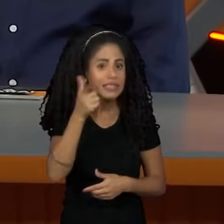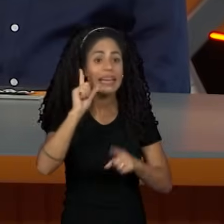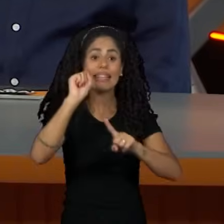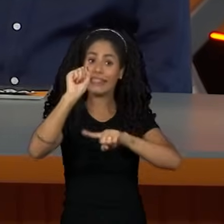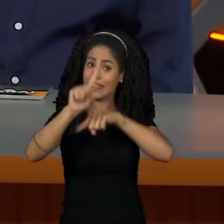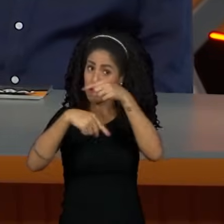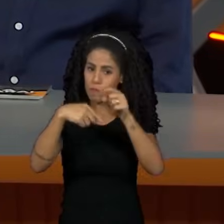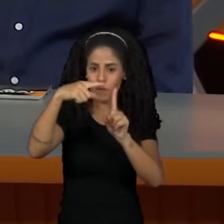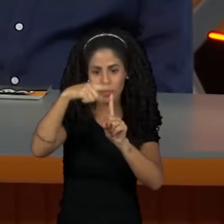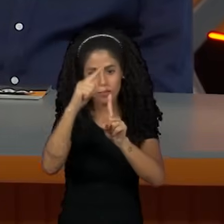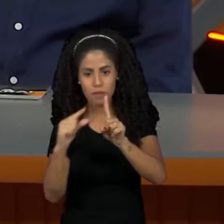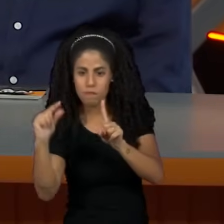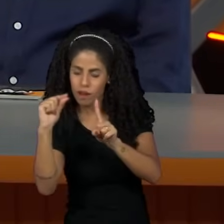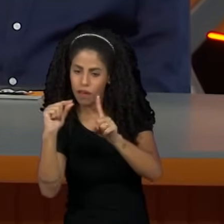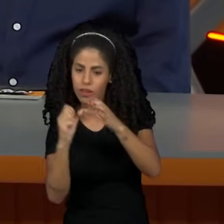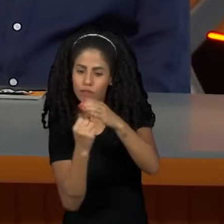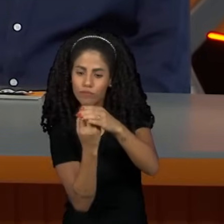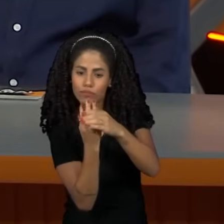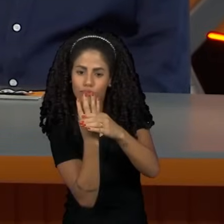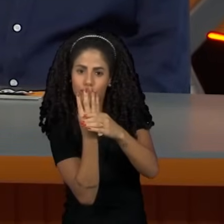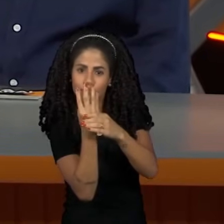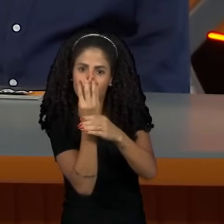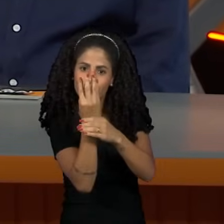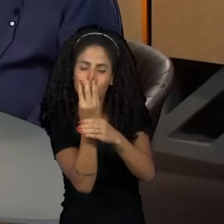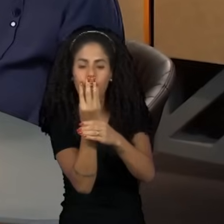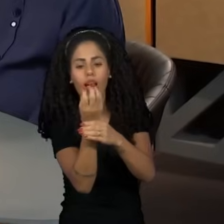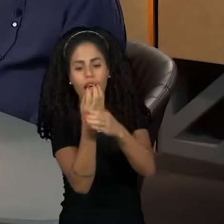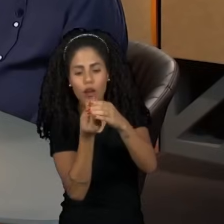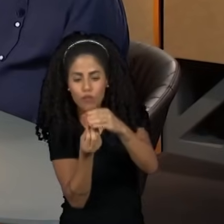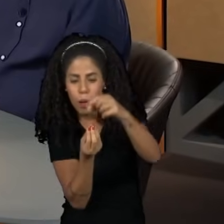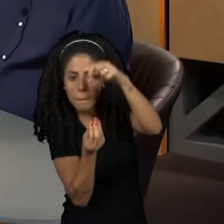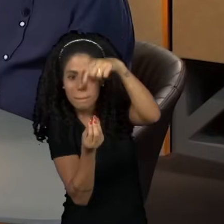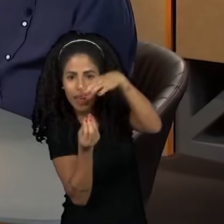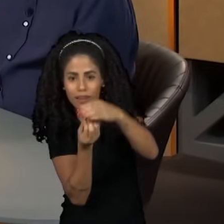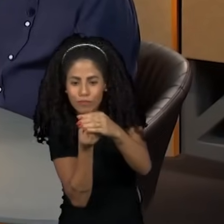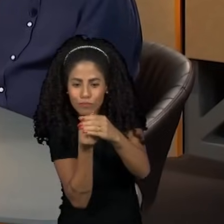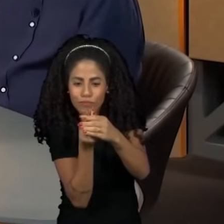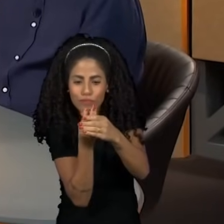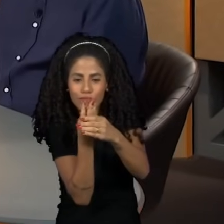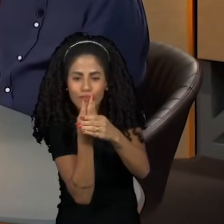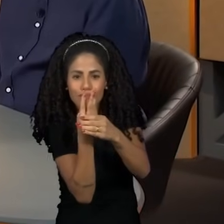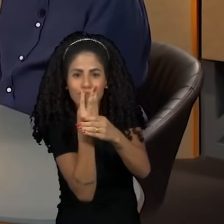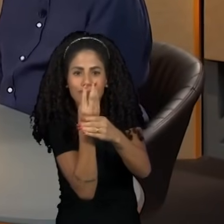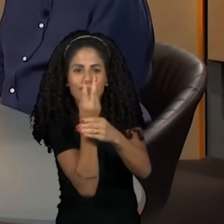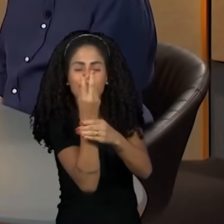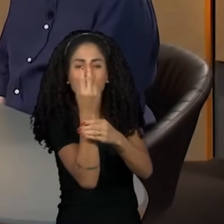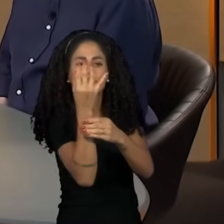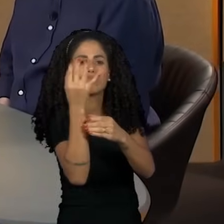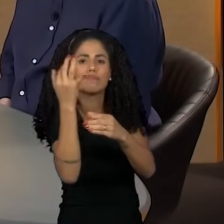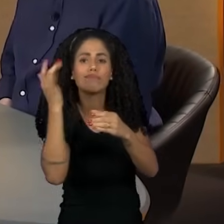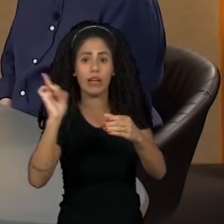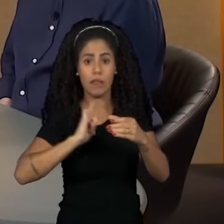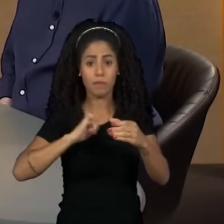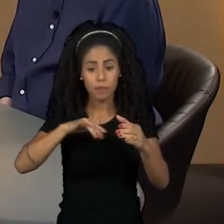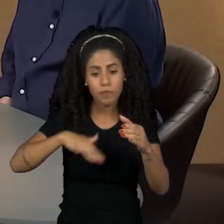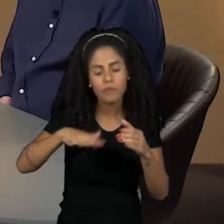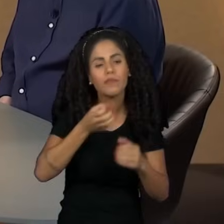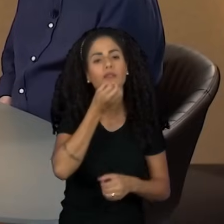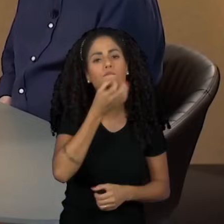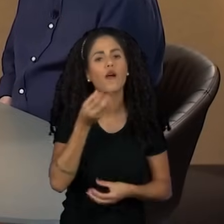planta que recebeu aquele presente, ela tem liberdade, ela é equipada